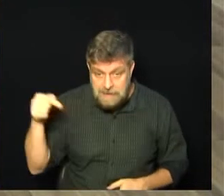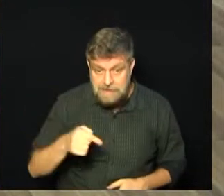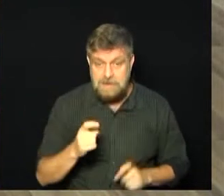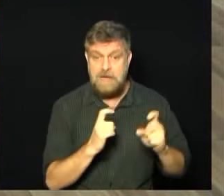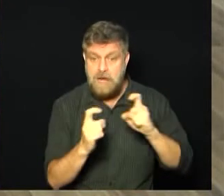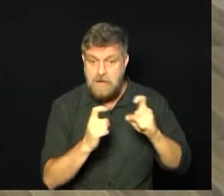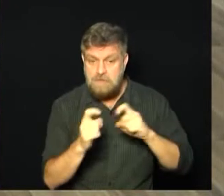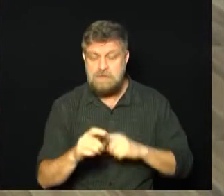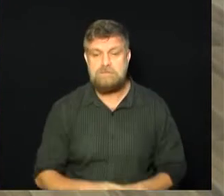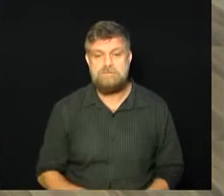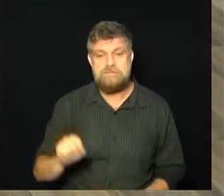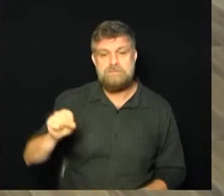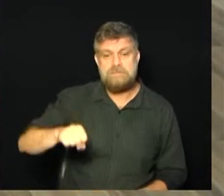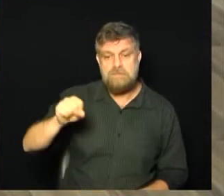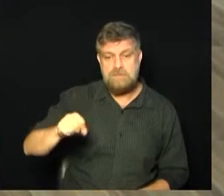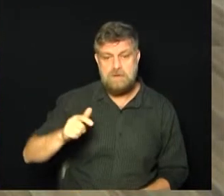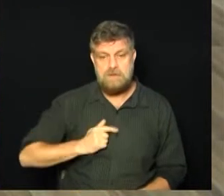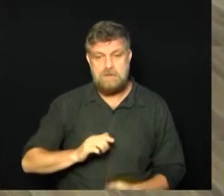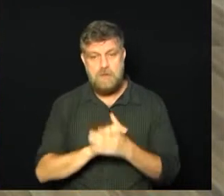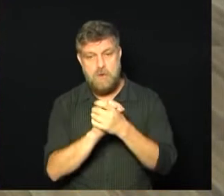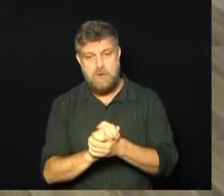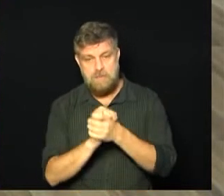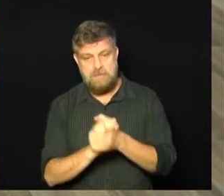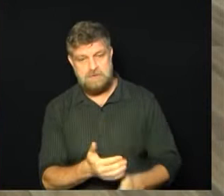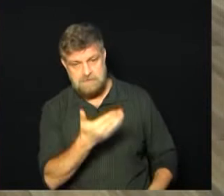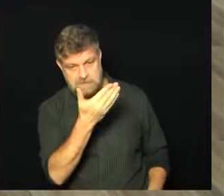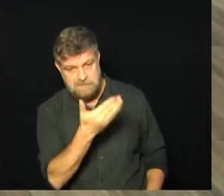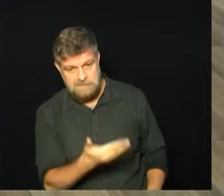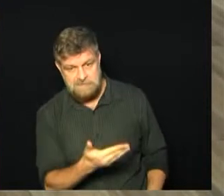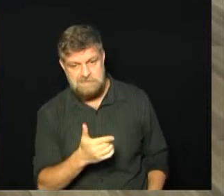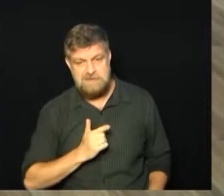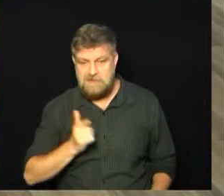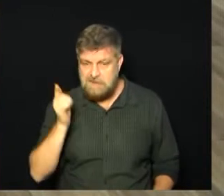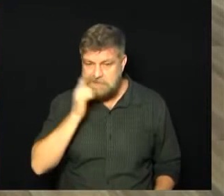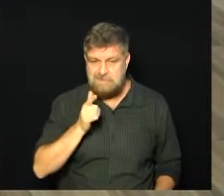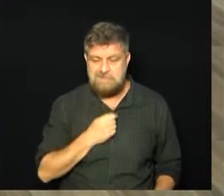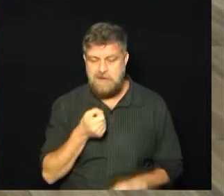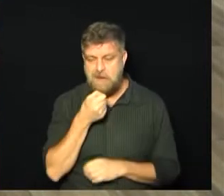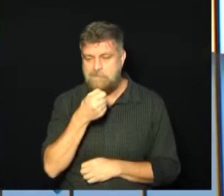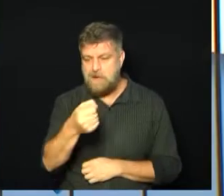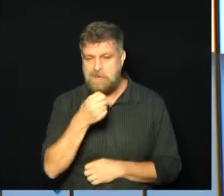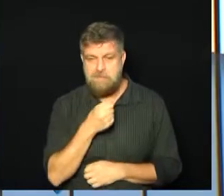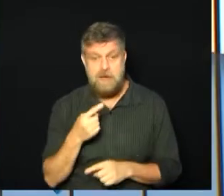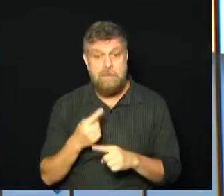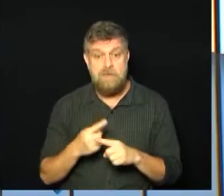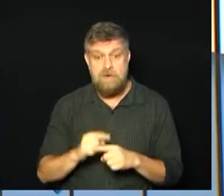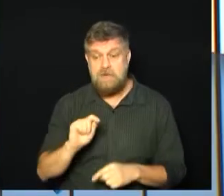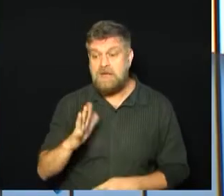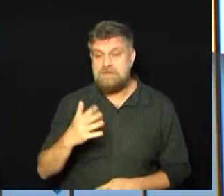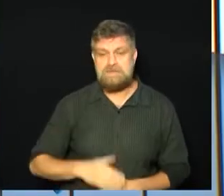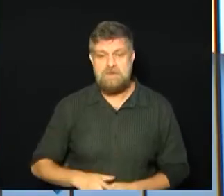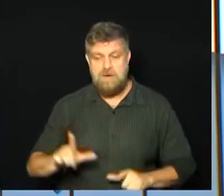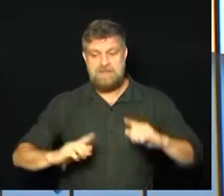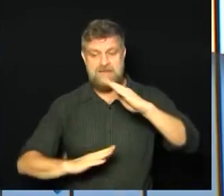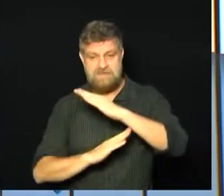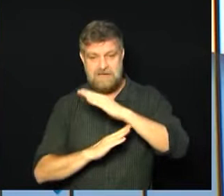né? Foi sim, até porque deixa aqui os parabéns a você que capitaneou essa reportagem, gente, porque a TV Câmara